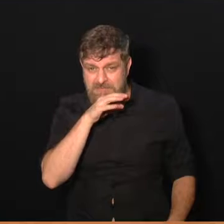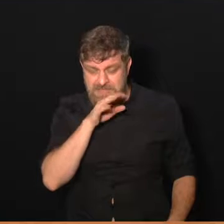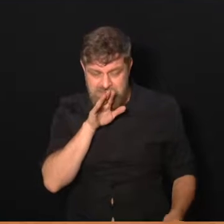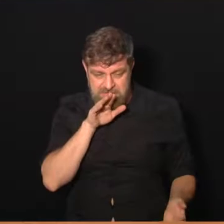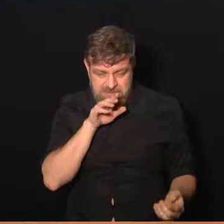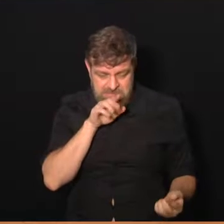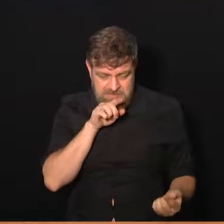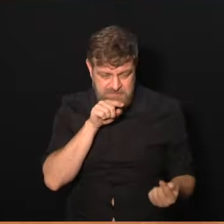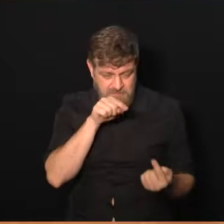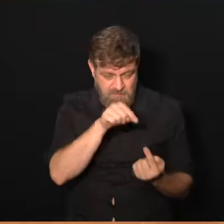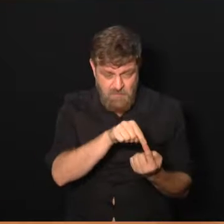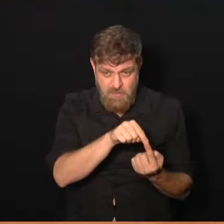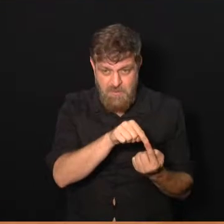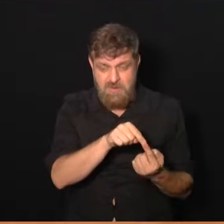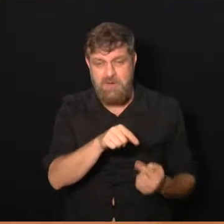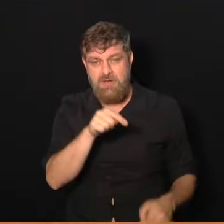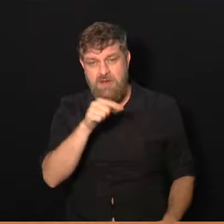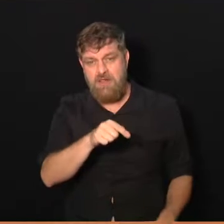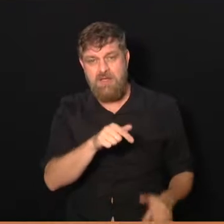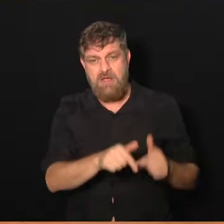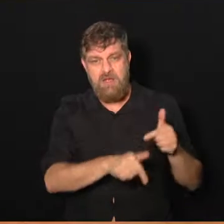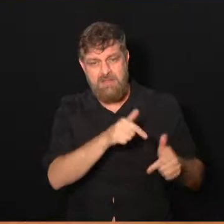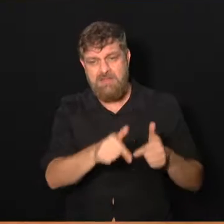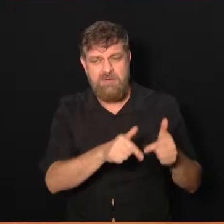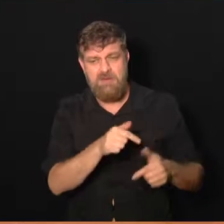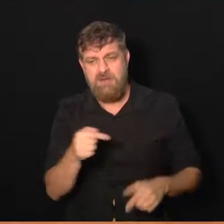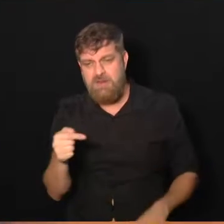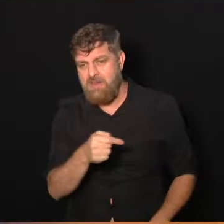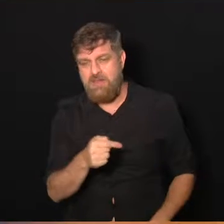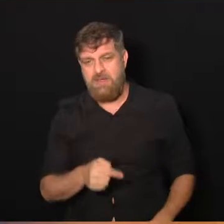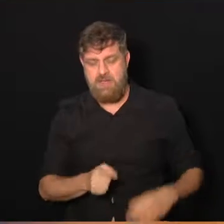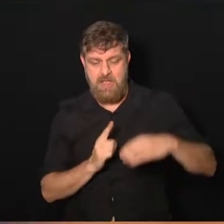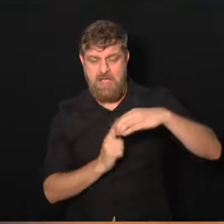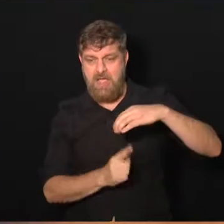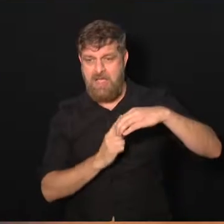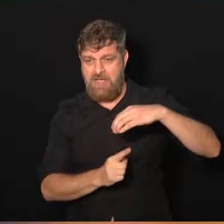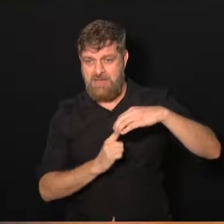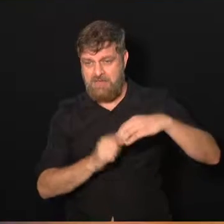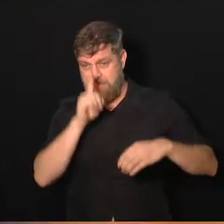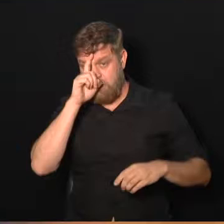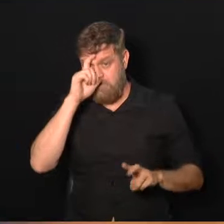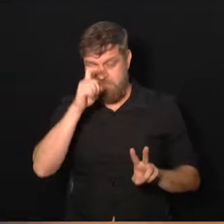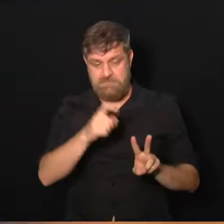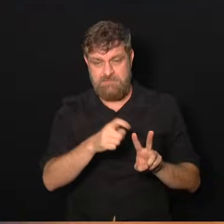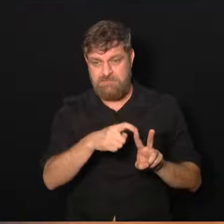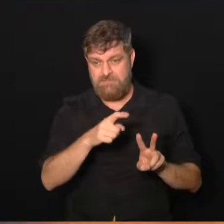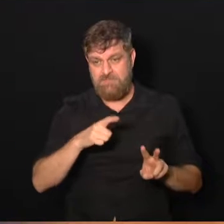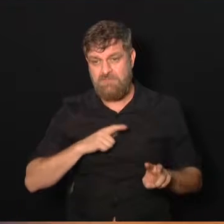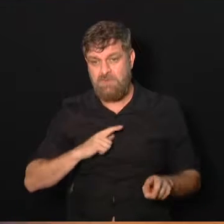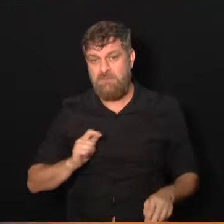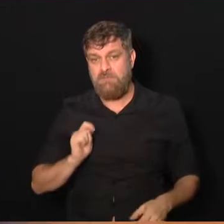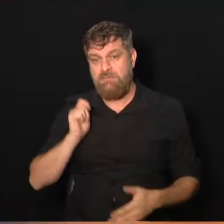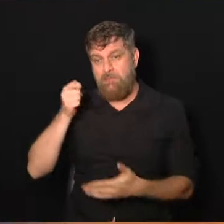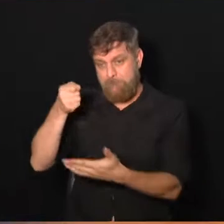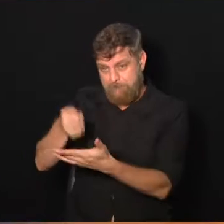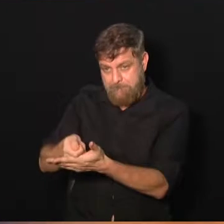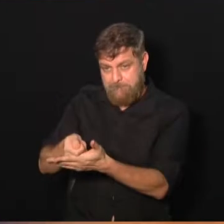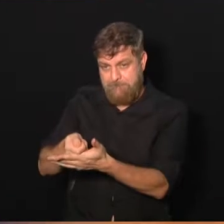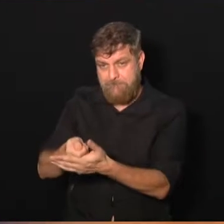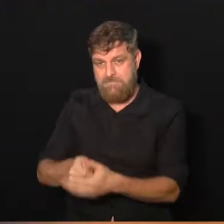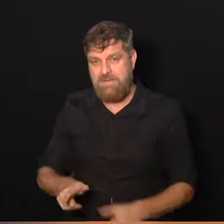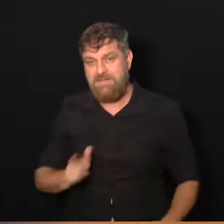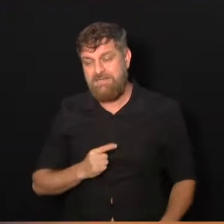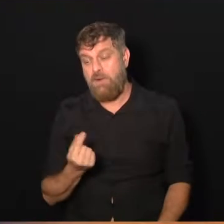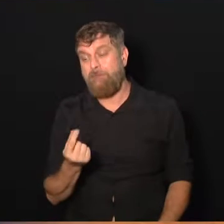prestação de serviço, ali a questão, no caso, a clínica teria como reparar o tutor, o dono, né? Teria